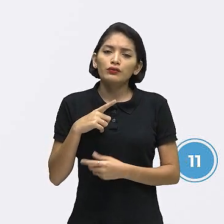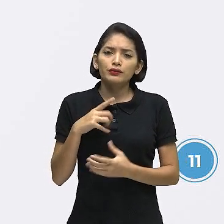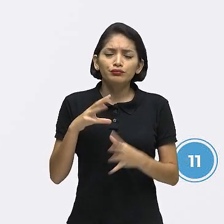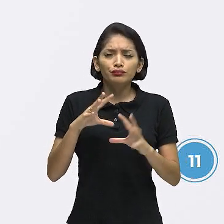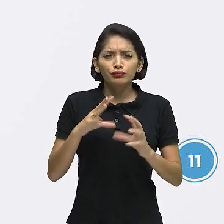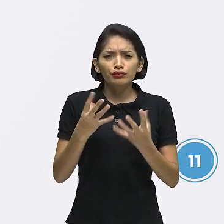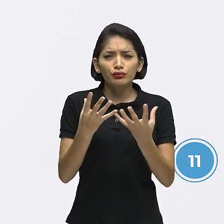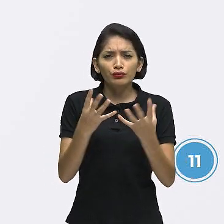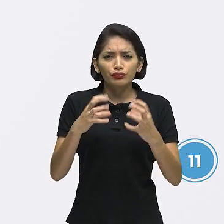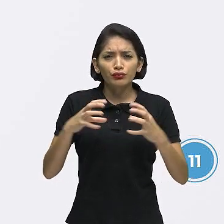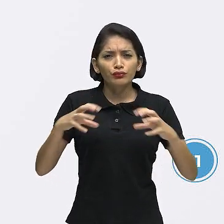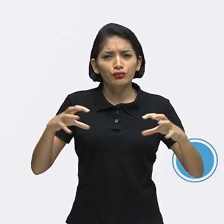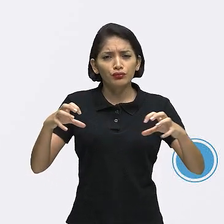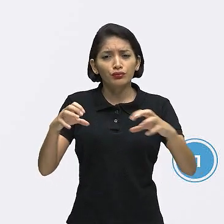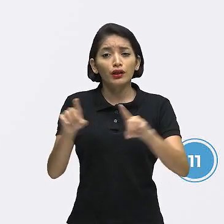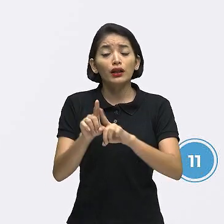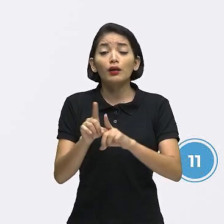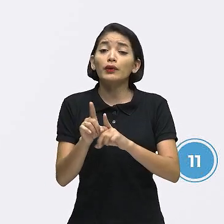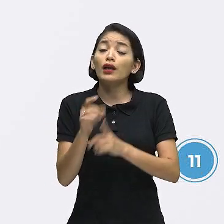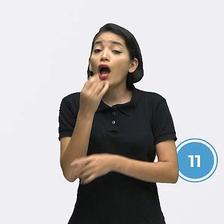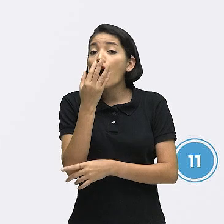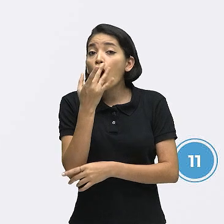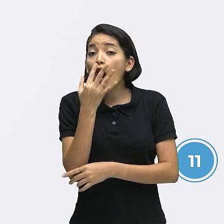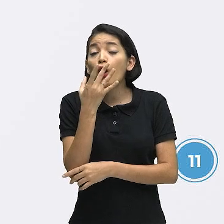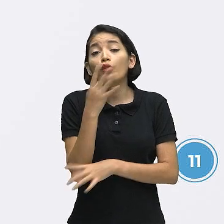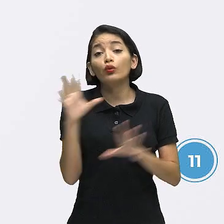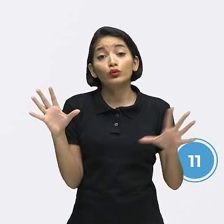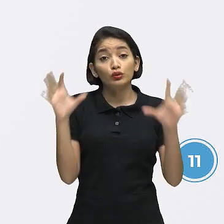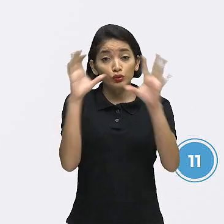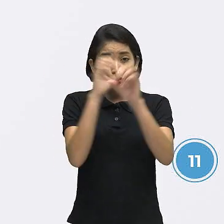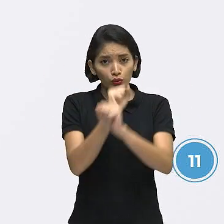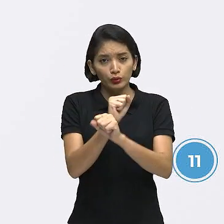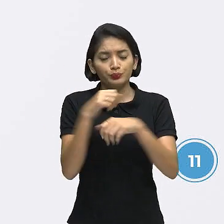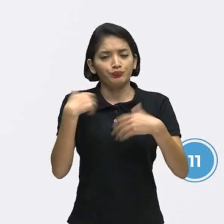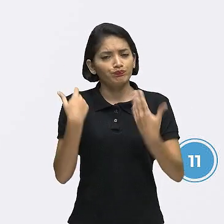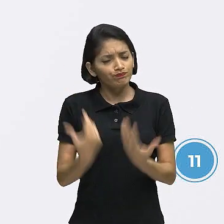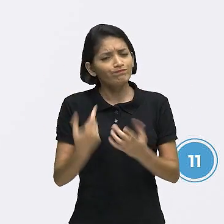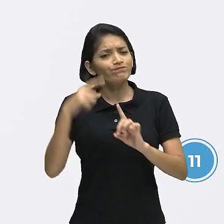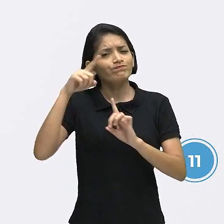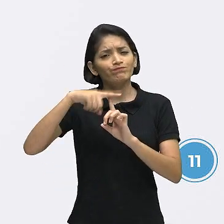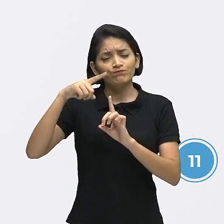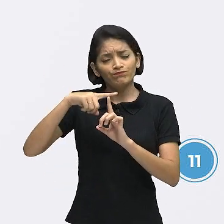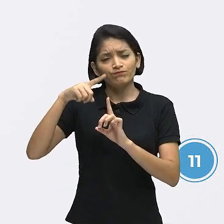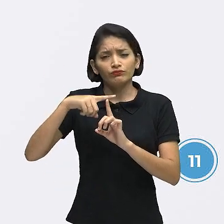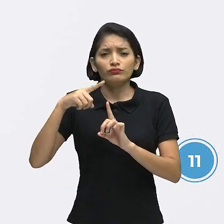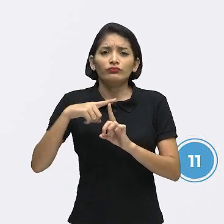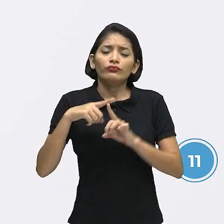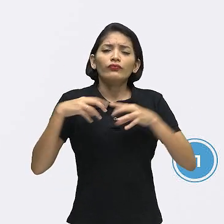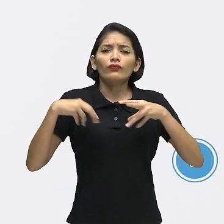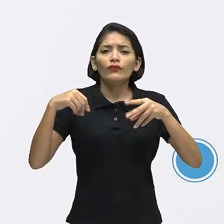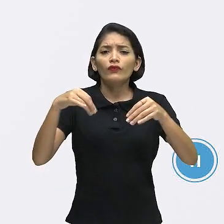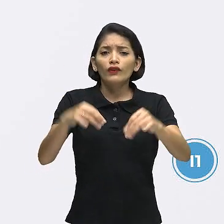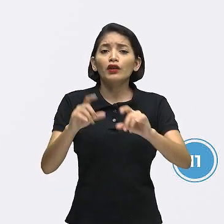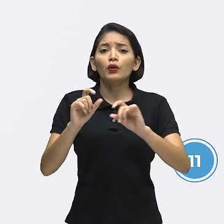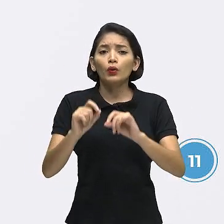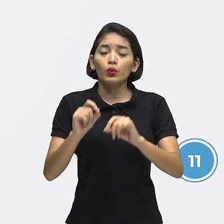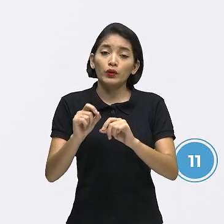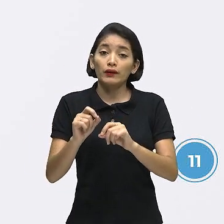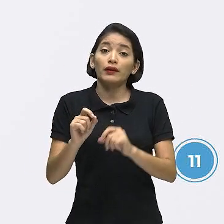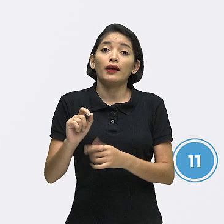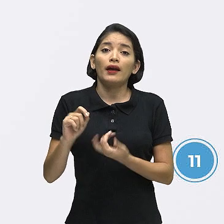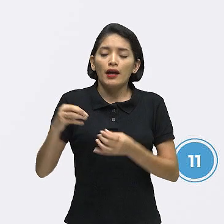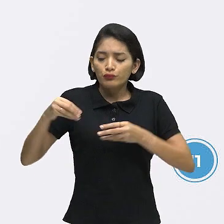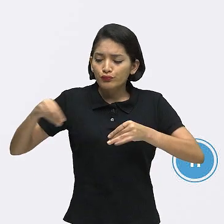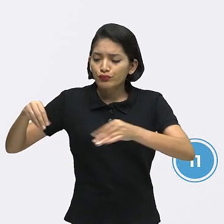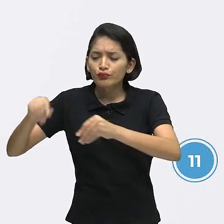permeável e possui uma coloração escura, né? Então, esse solo que a gente está falando é aquela famosa terra preta,